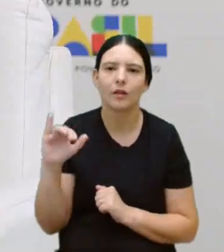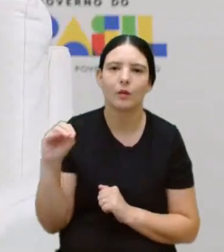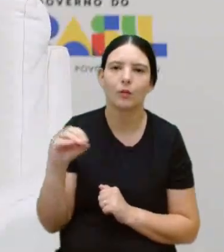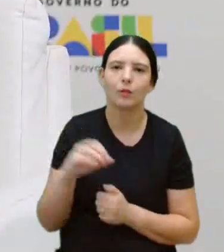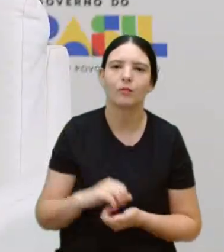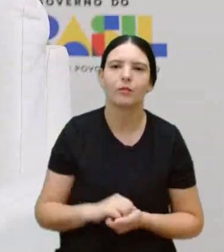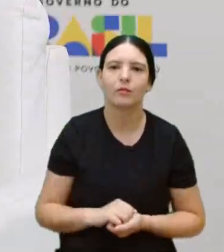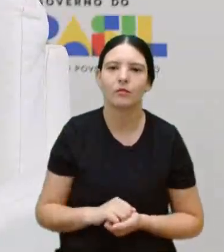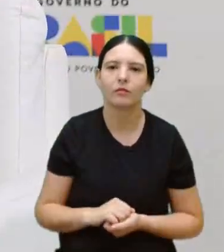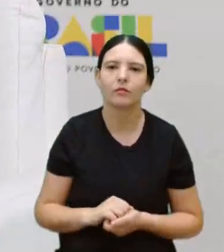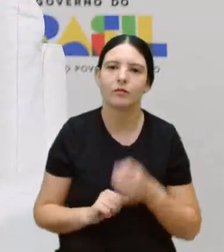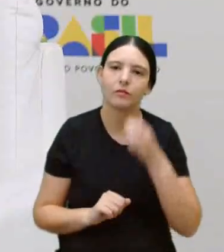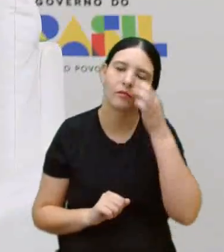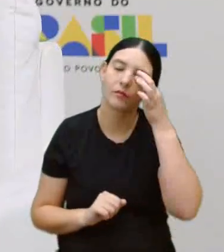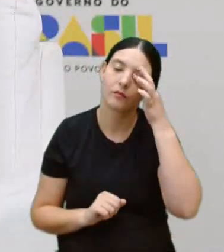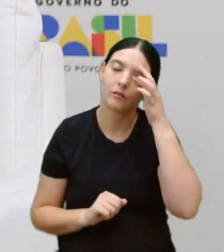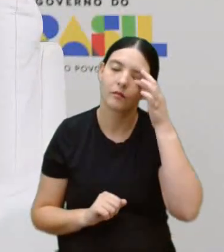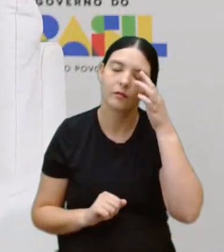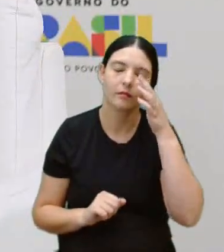na mesinha ao centro.